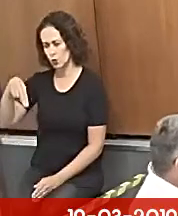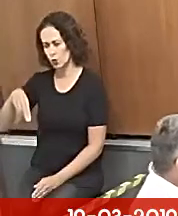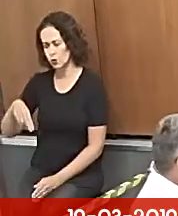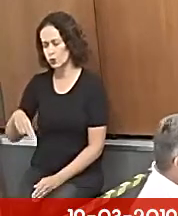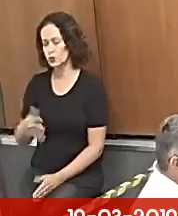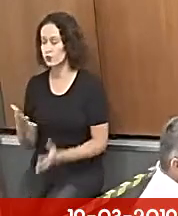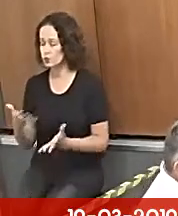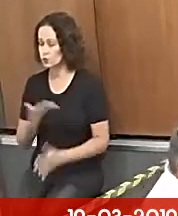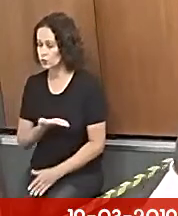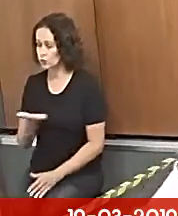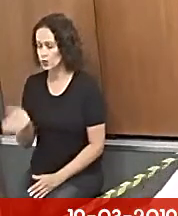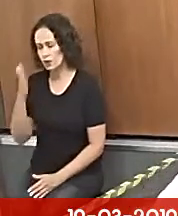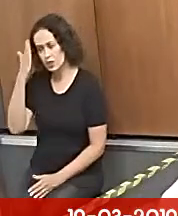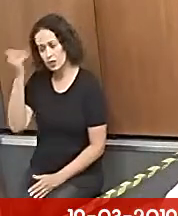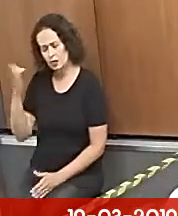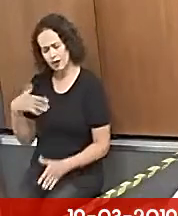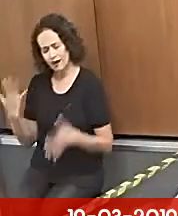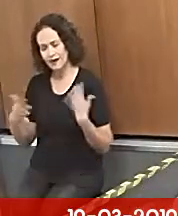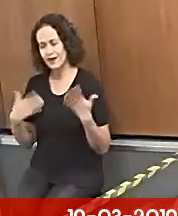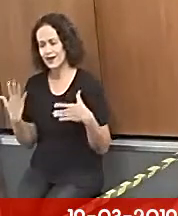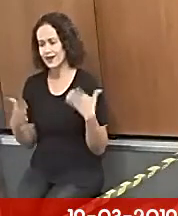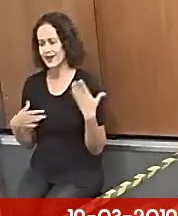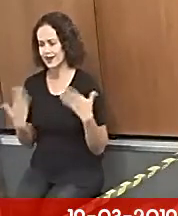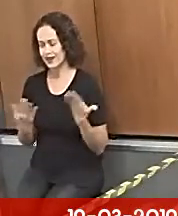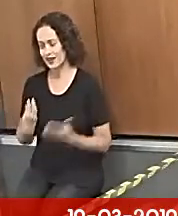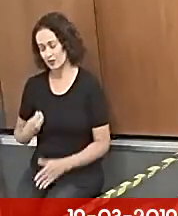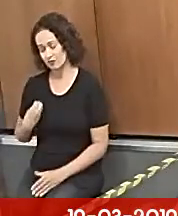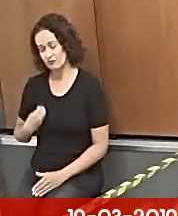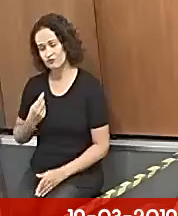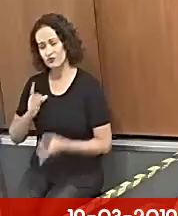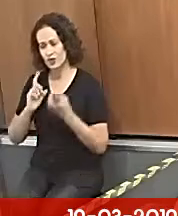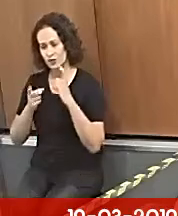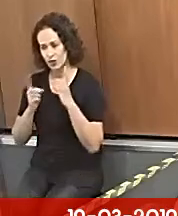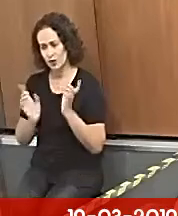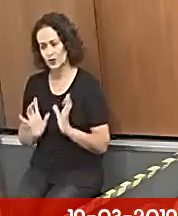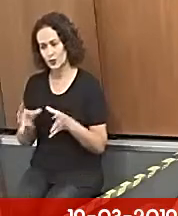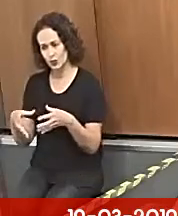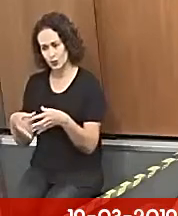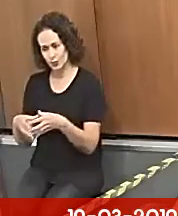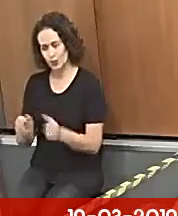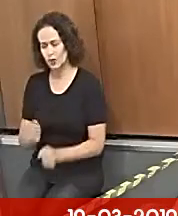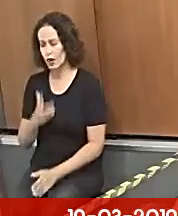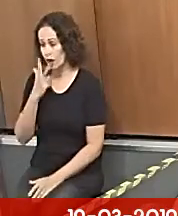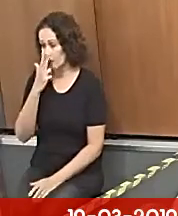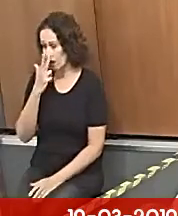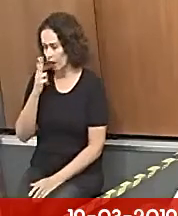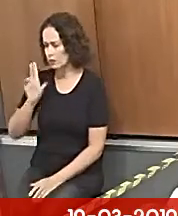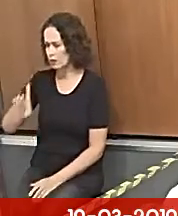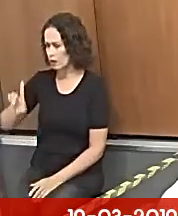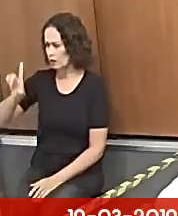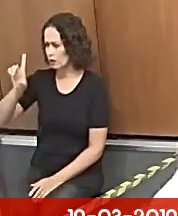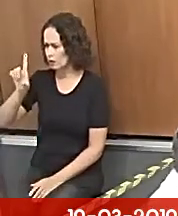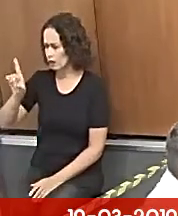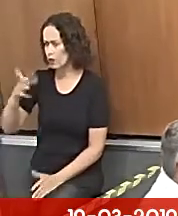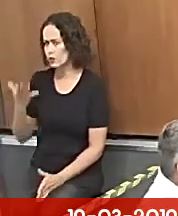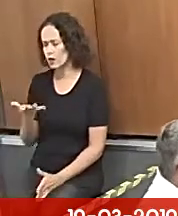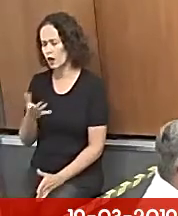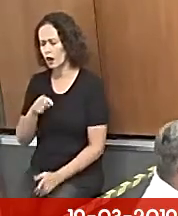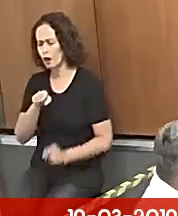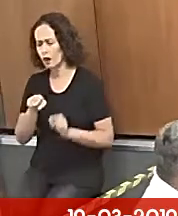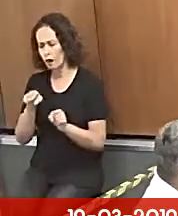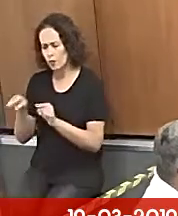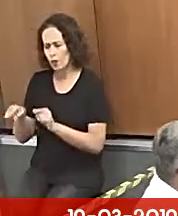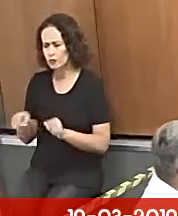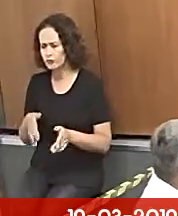vocês saibam da minha alegria de estar participando dessa comissão e parece que deus né ele caminha nos nossos